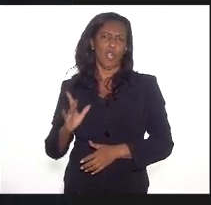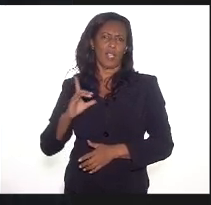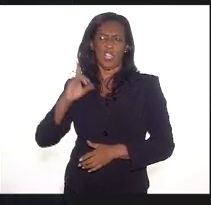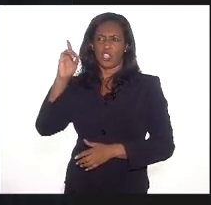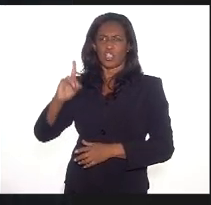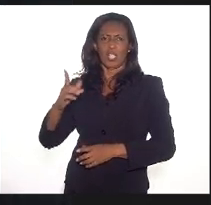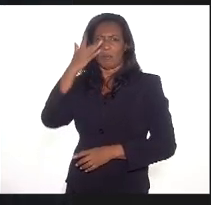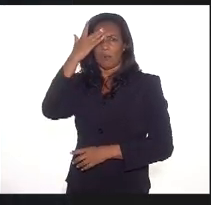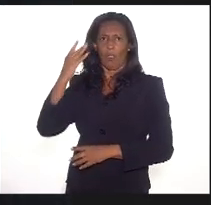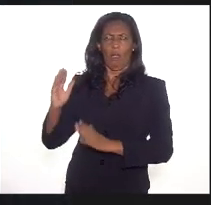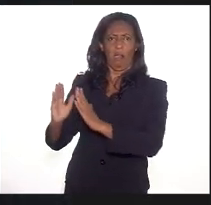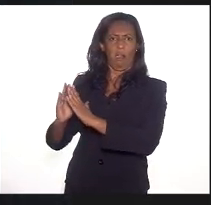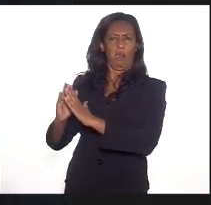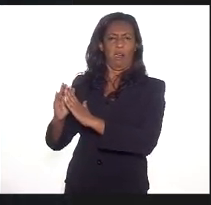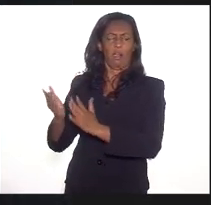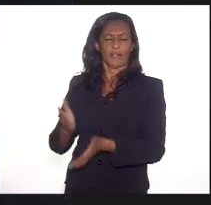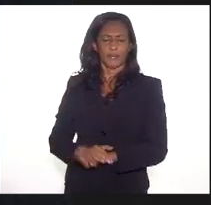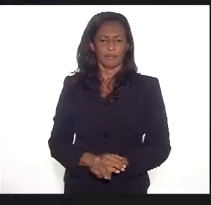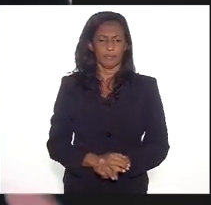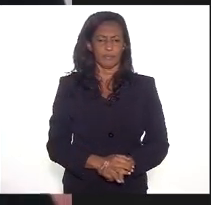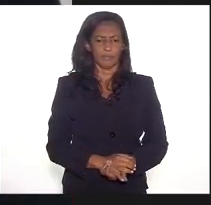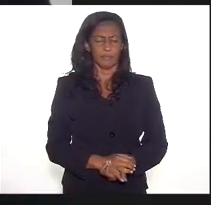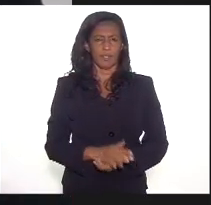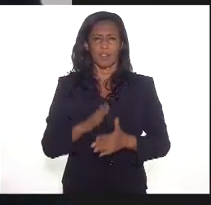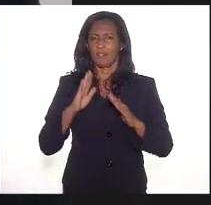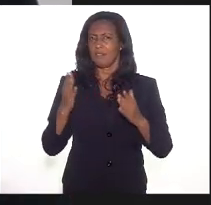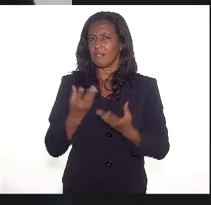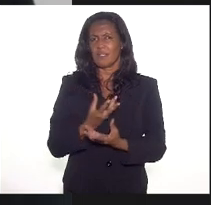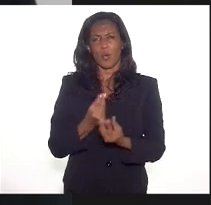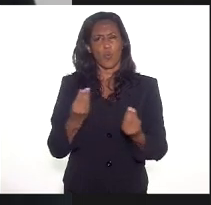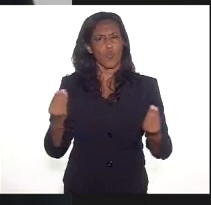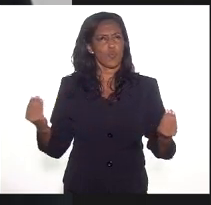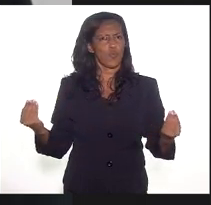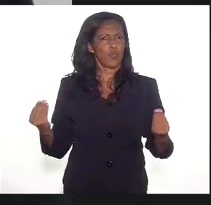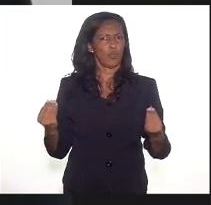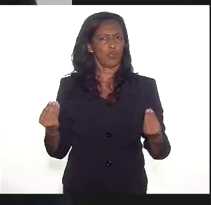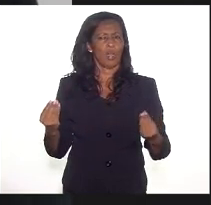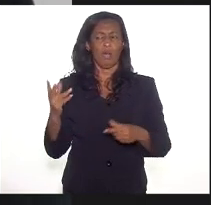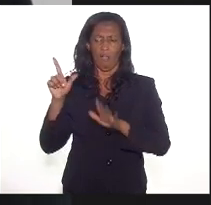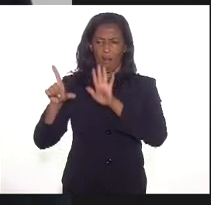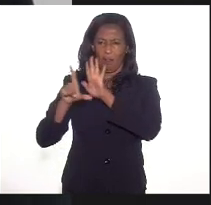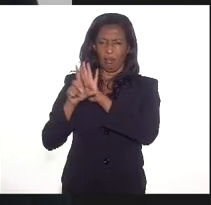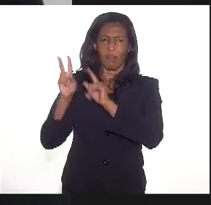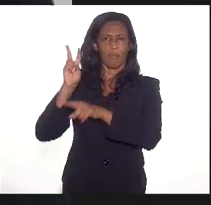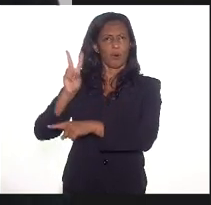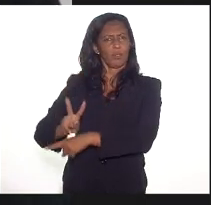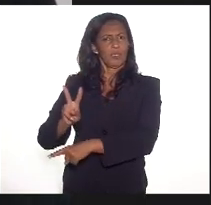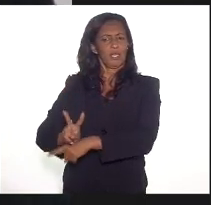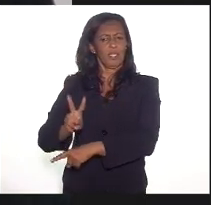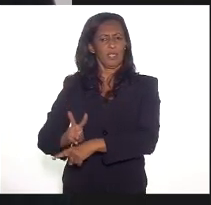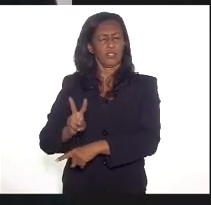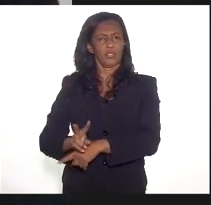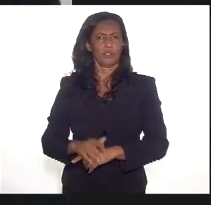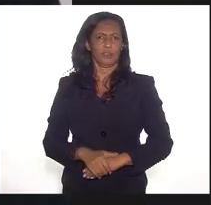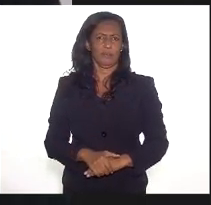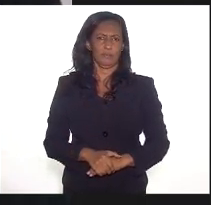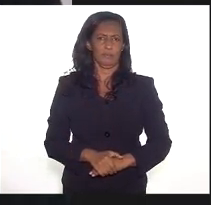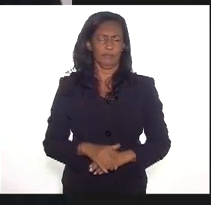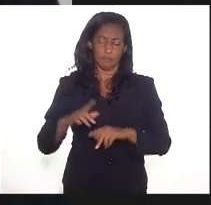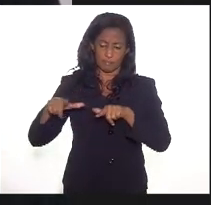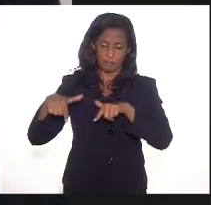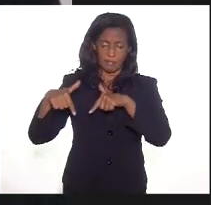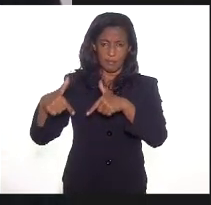ter o direito ao RGI. Então, são muitas as questões. A lei já até protege isso em outra direção, tendo o tipo de